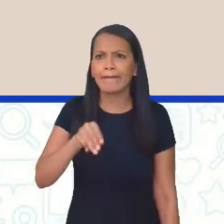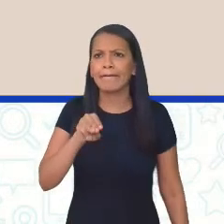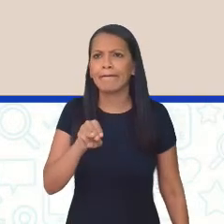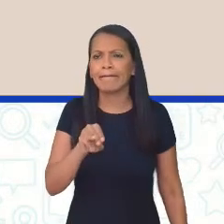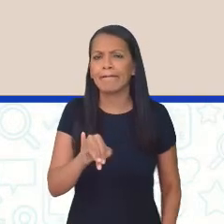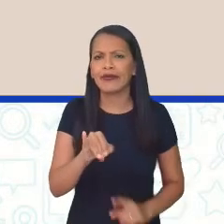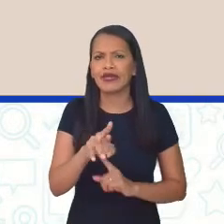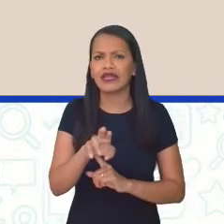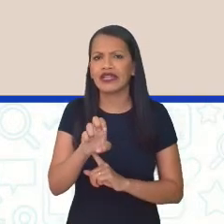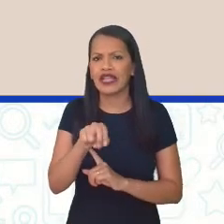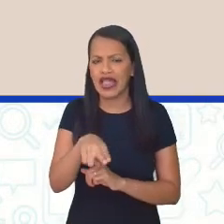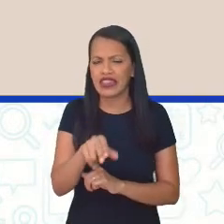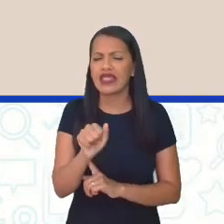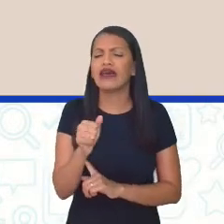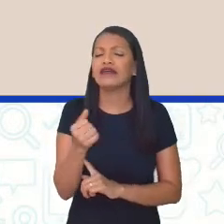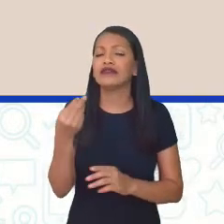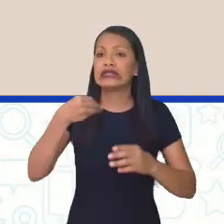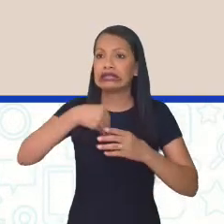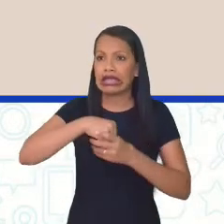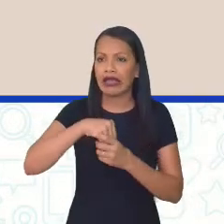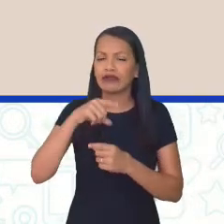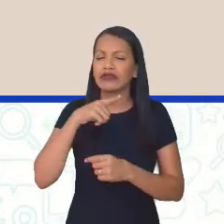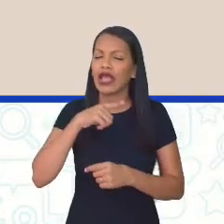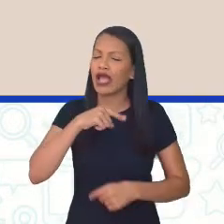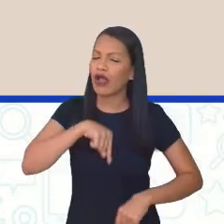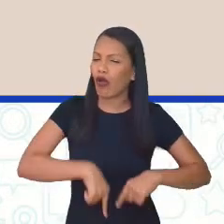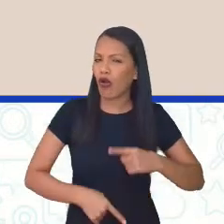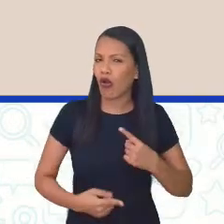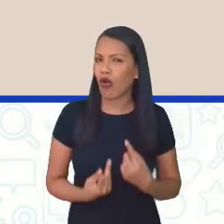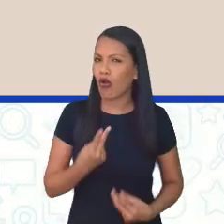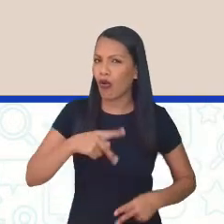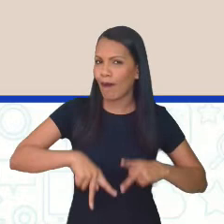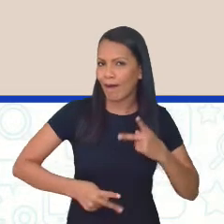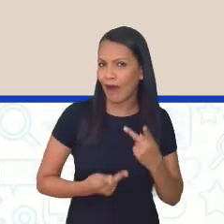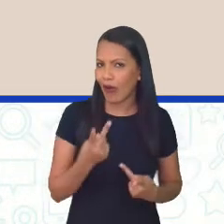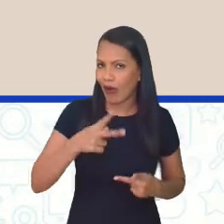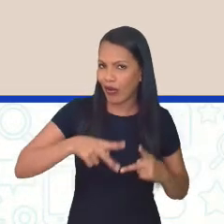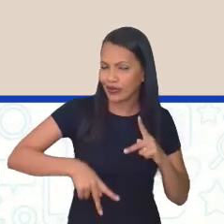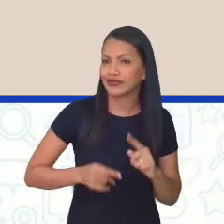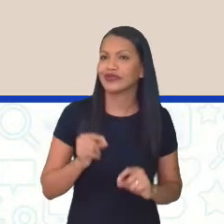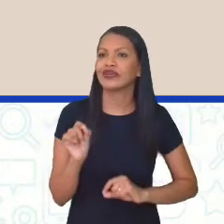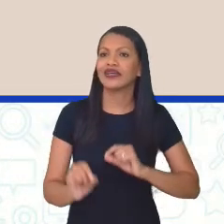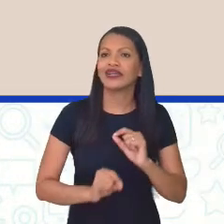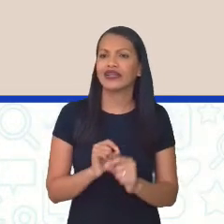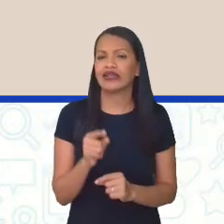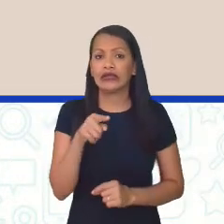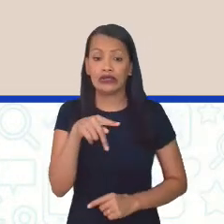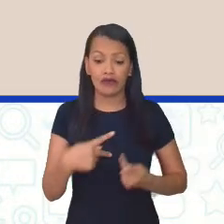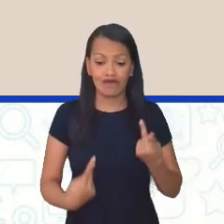também, contém hormônio em sua composição e esse hormônio é o